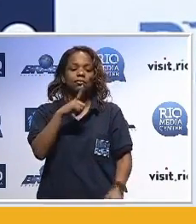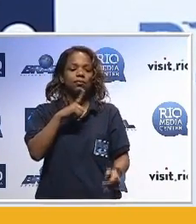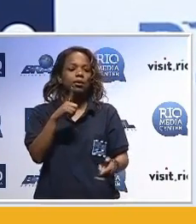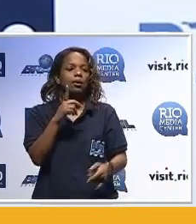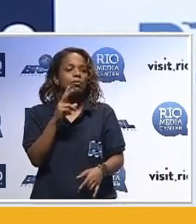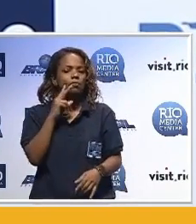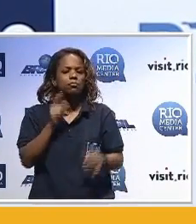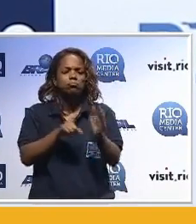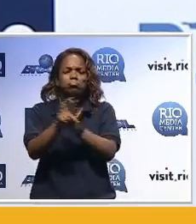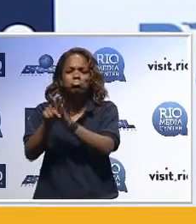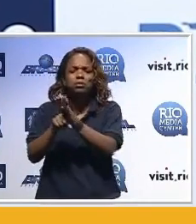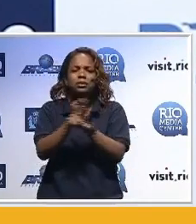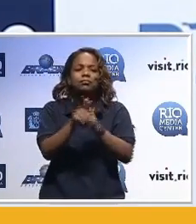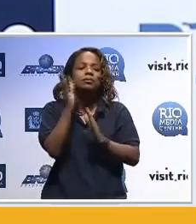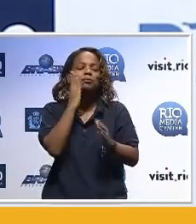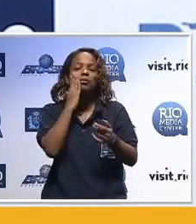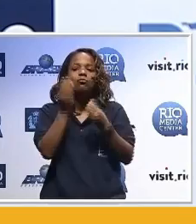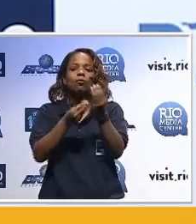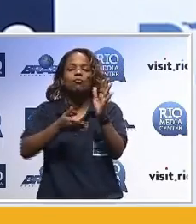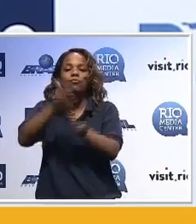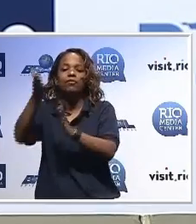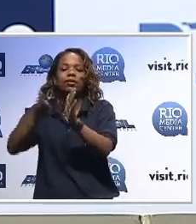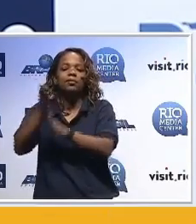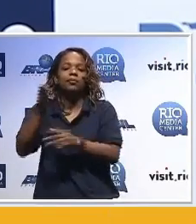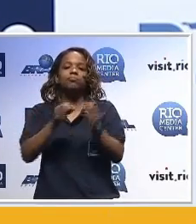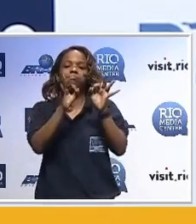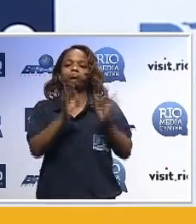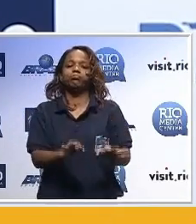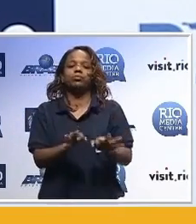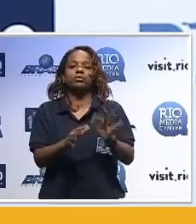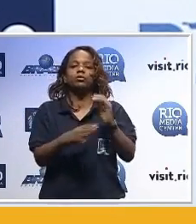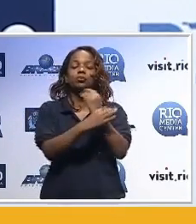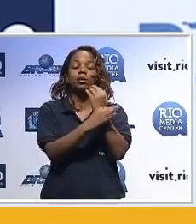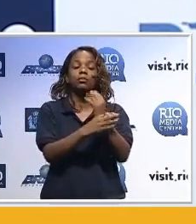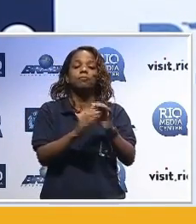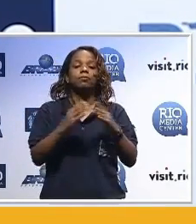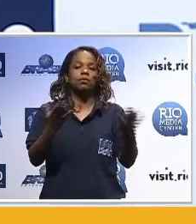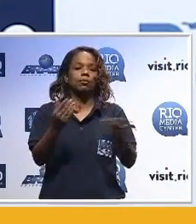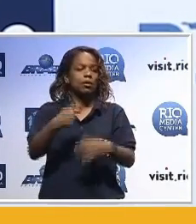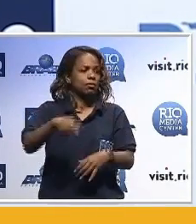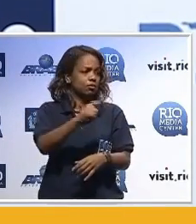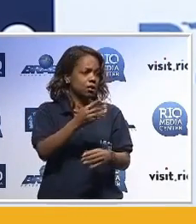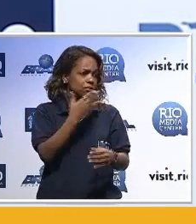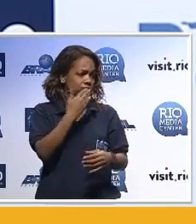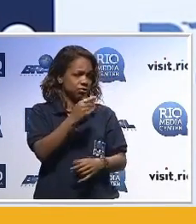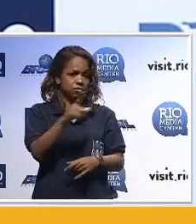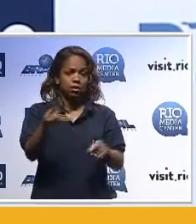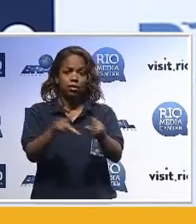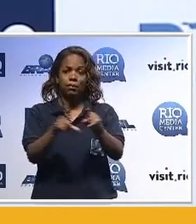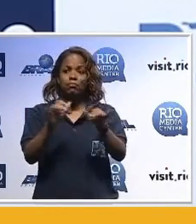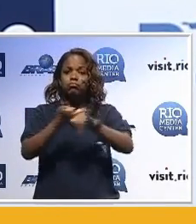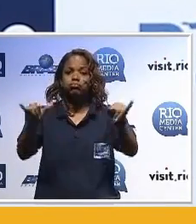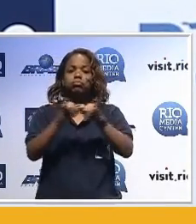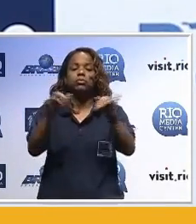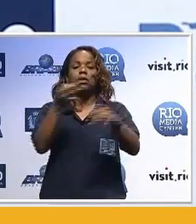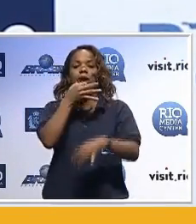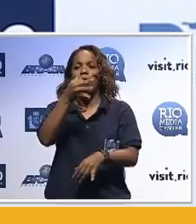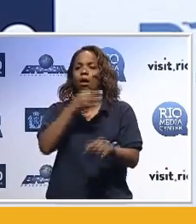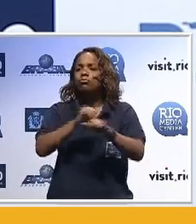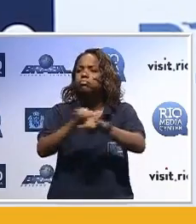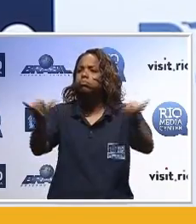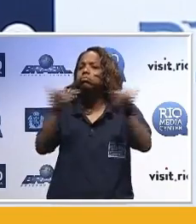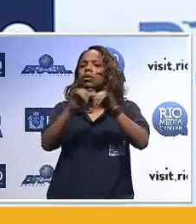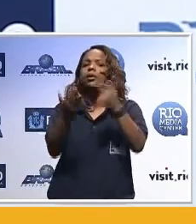buscarem viajar com mais segurança e autonomia. Então, isso a gente até pede a colaboração da imprensa para que nos ajude a